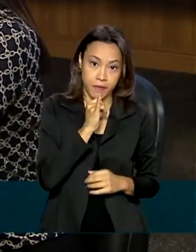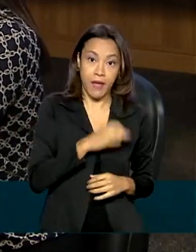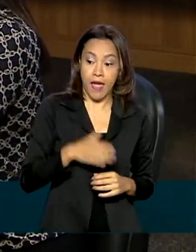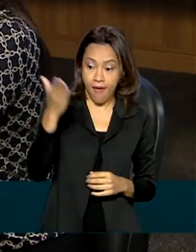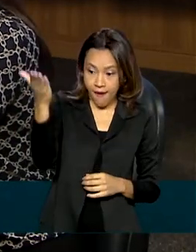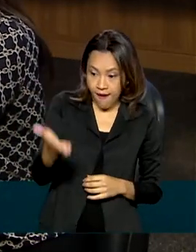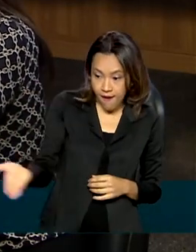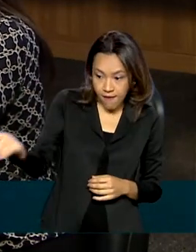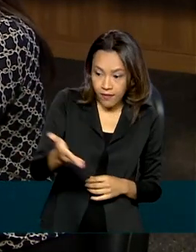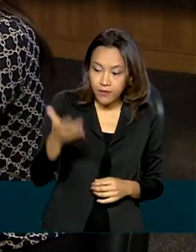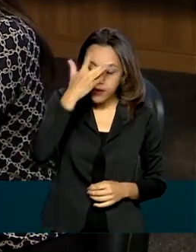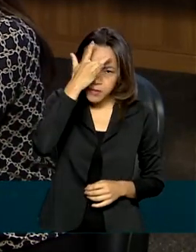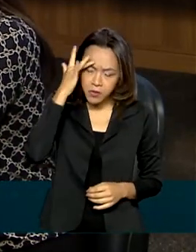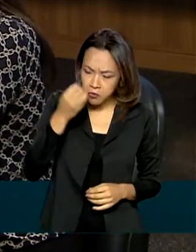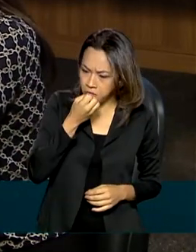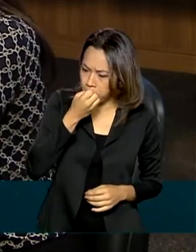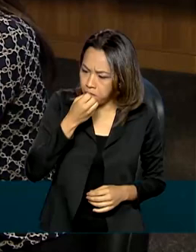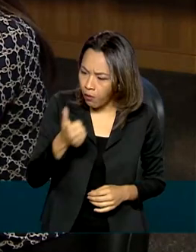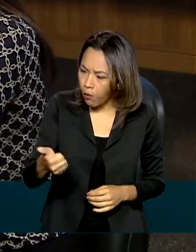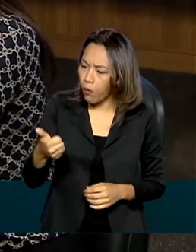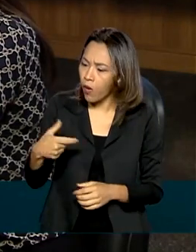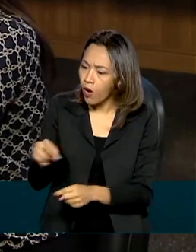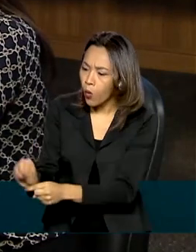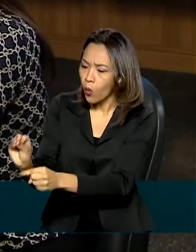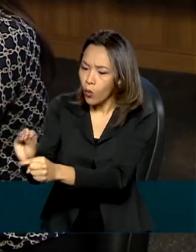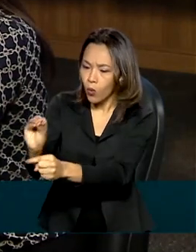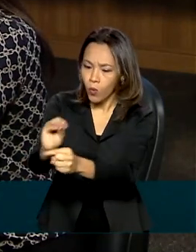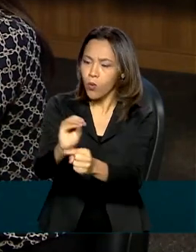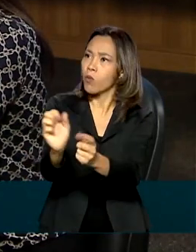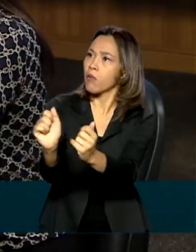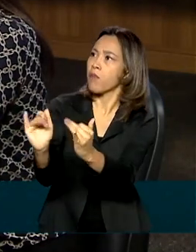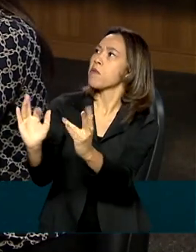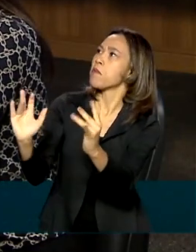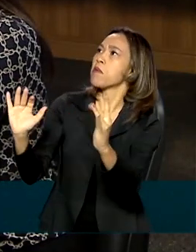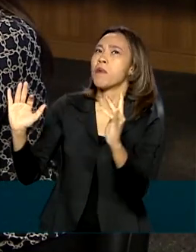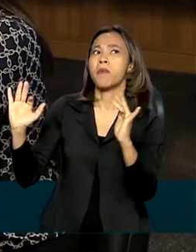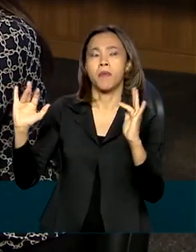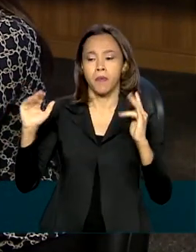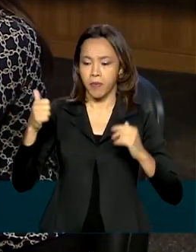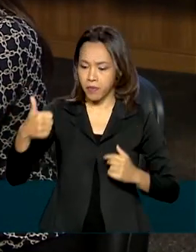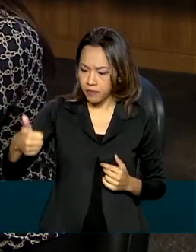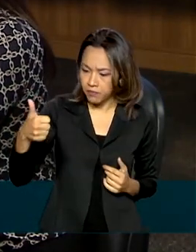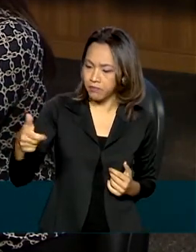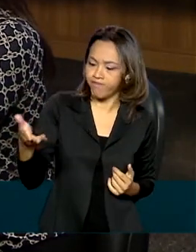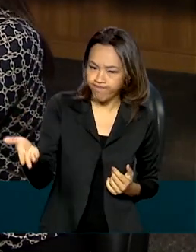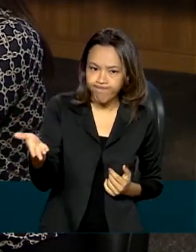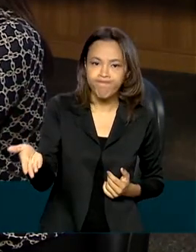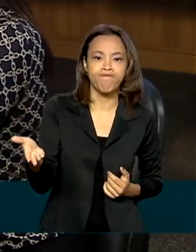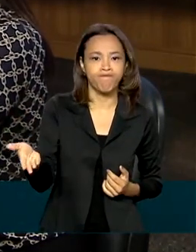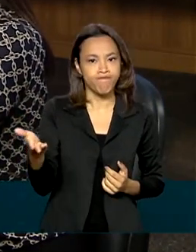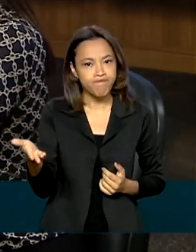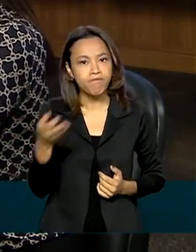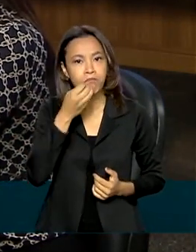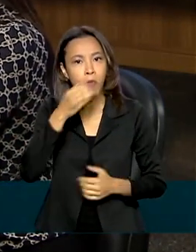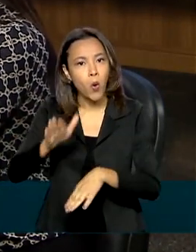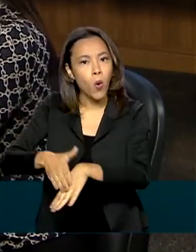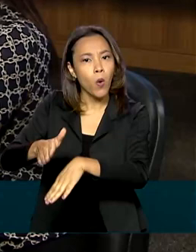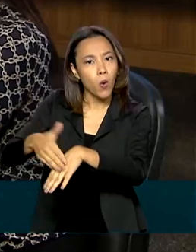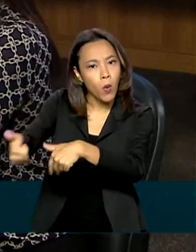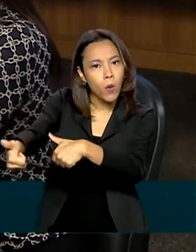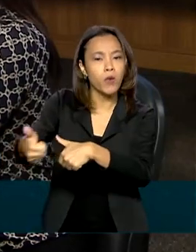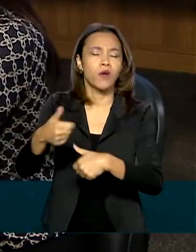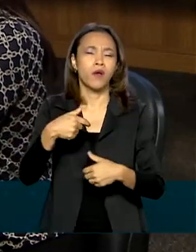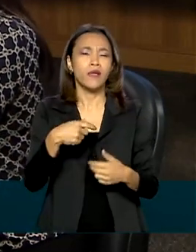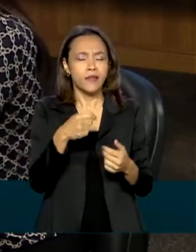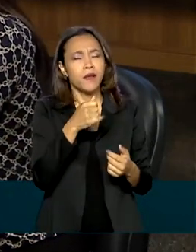as pessoas aquelas boas práticas que contribuem para o melhor meio ambiente que tem a boas ações eu sinto aqui